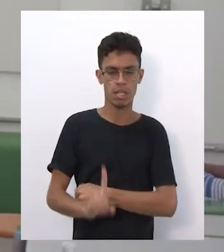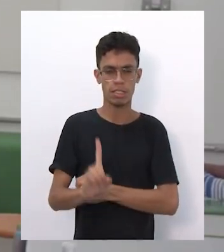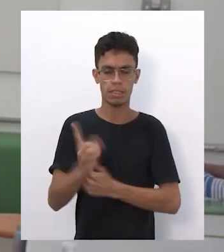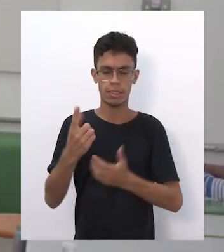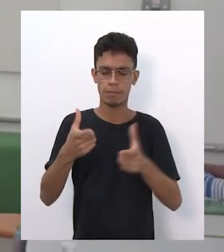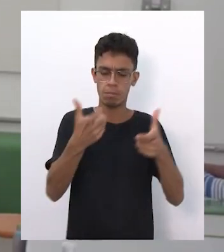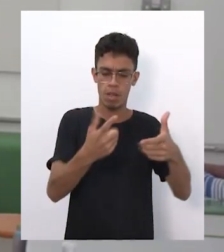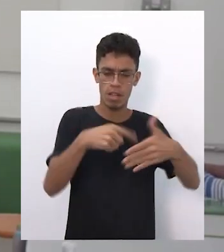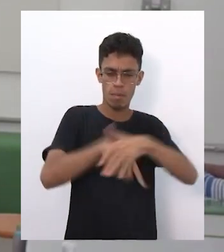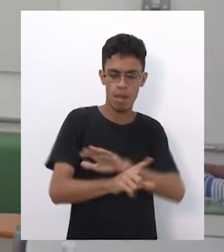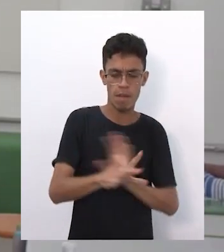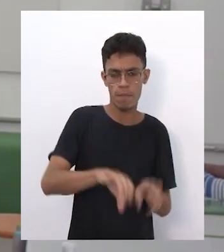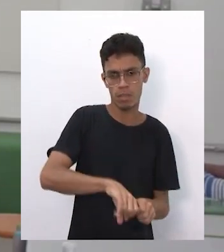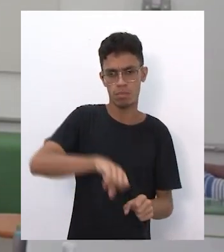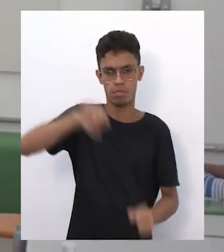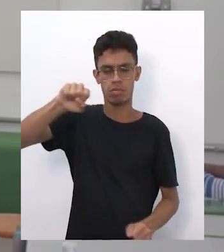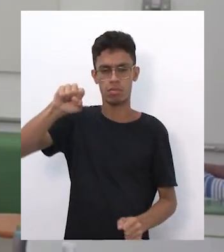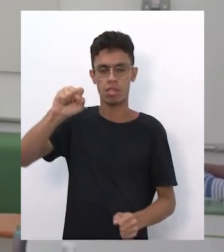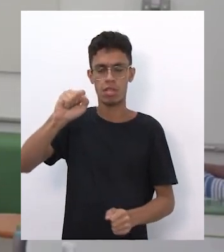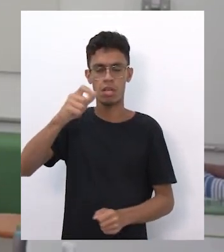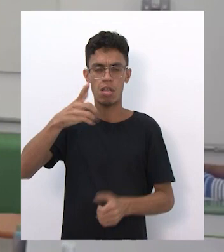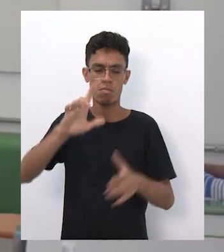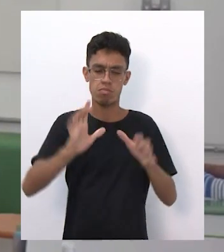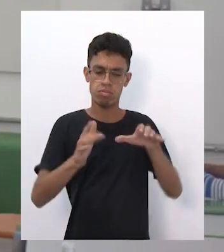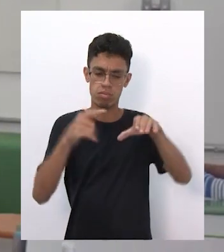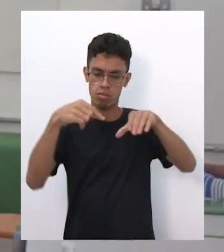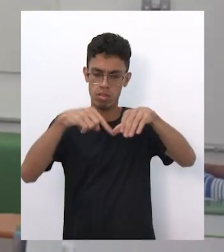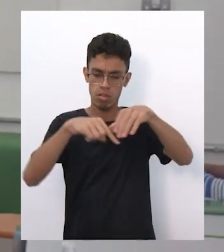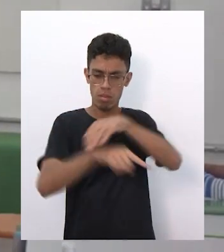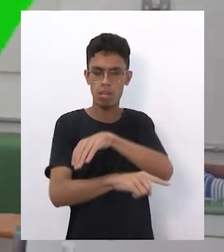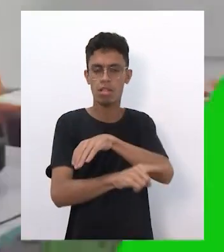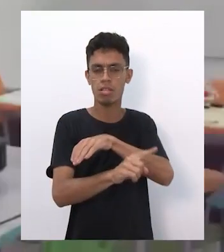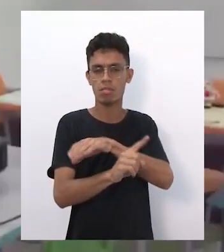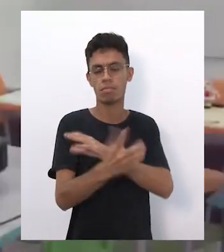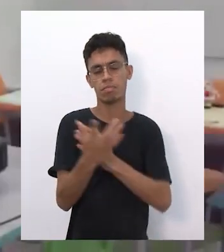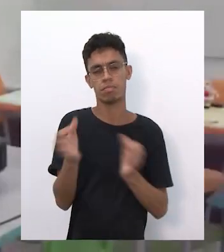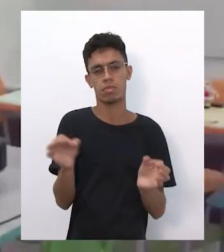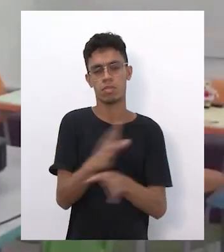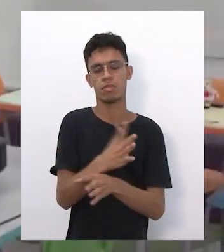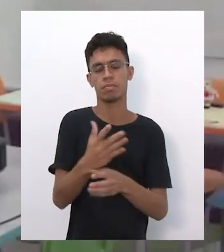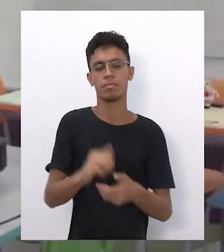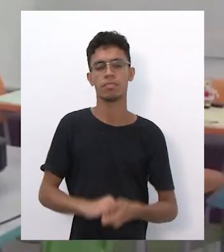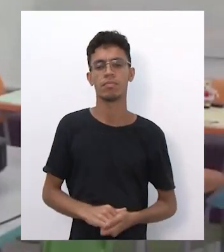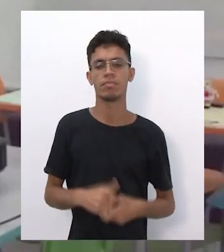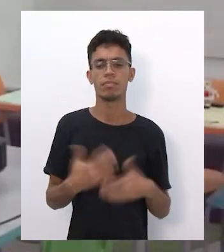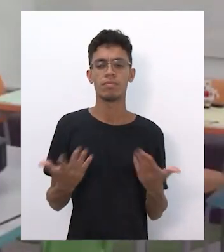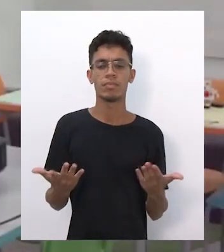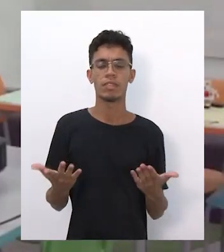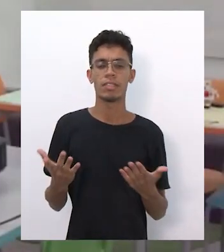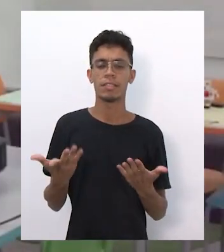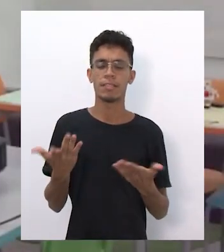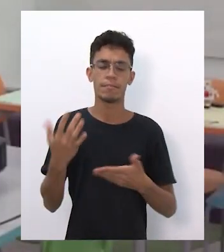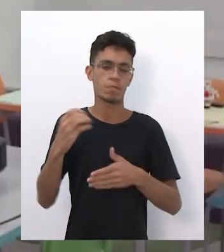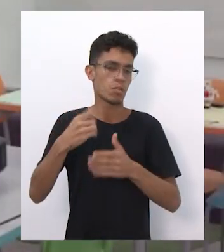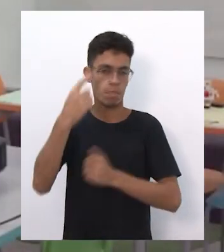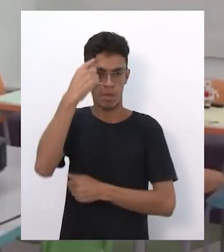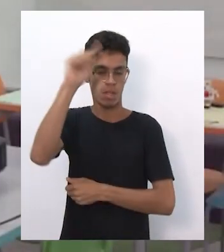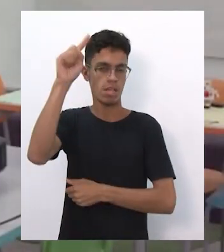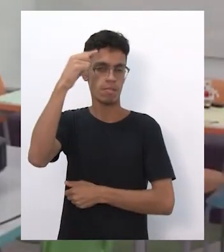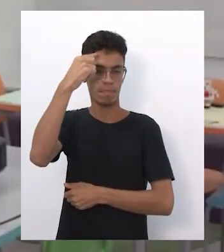buraco, perdi a espada, passei pela caverna, perdi a tocha, cheguei no fim. Veja então assim, com um pouco de criatividade,